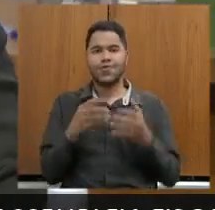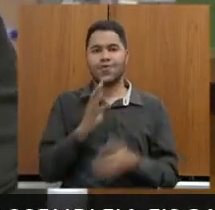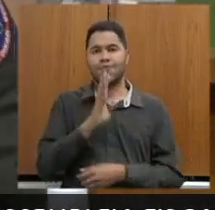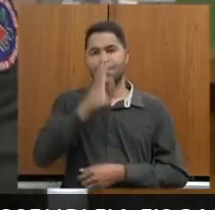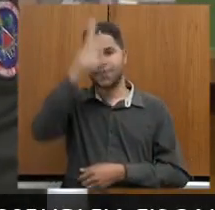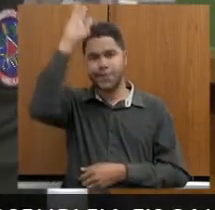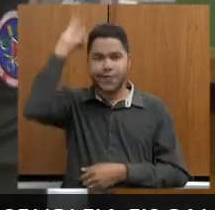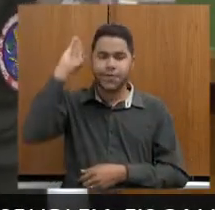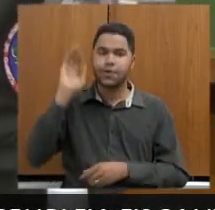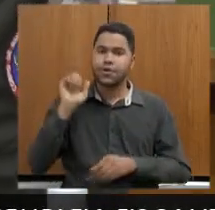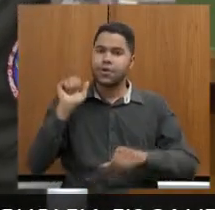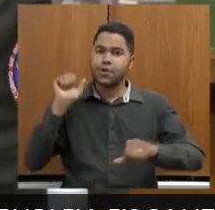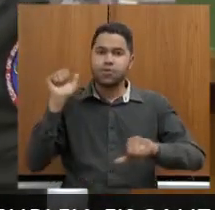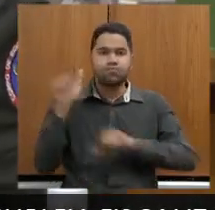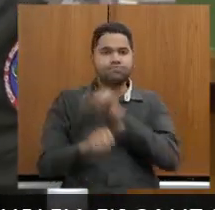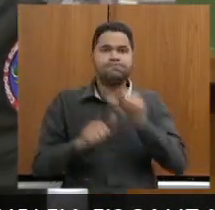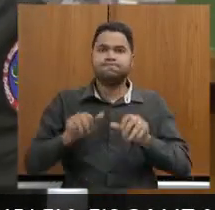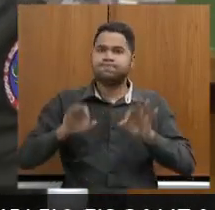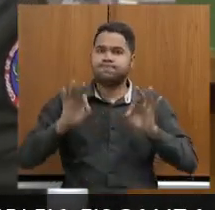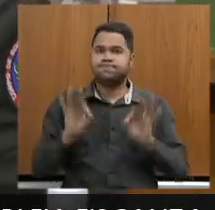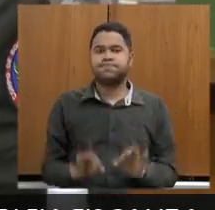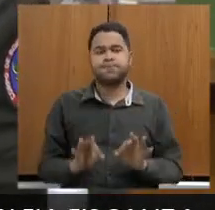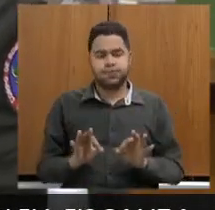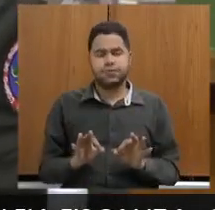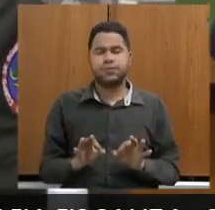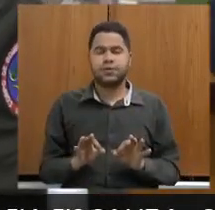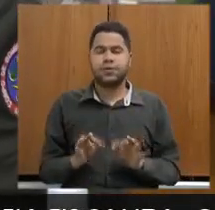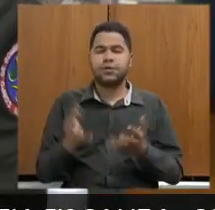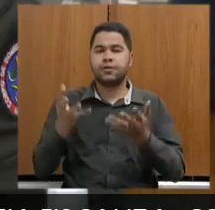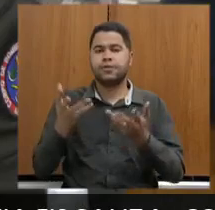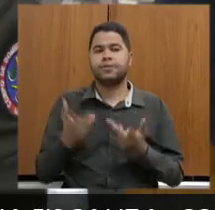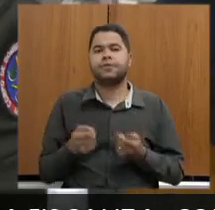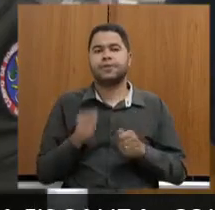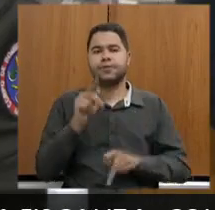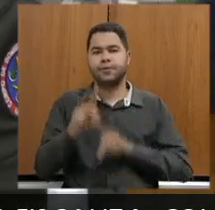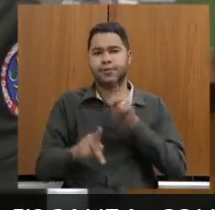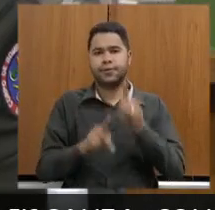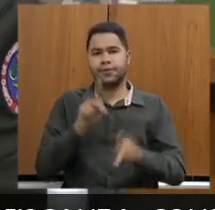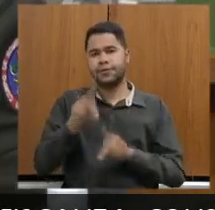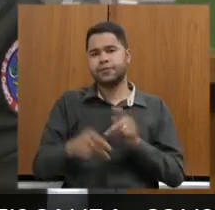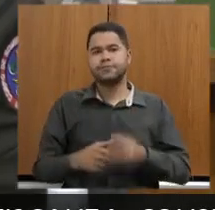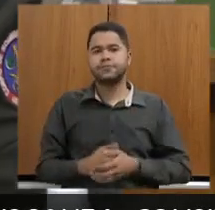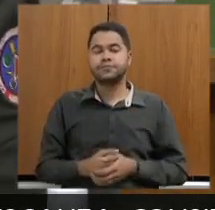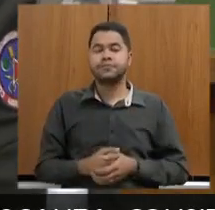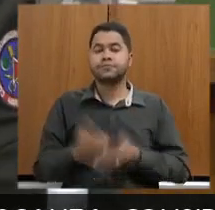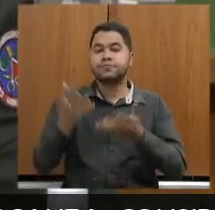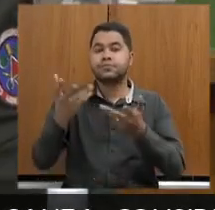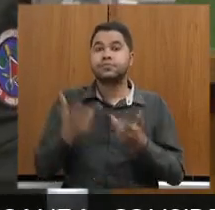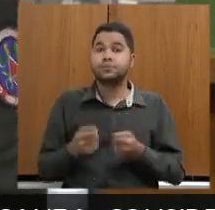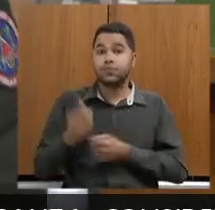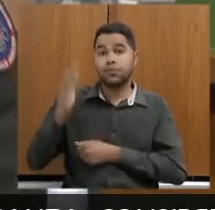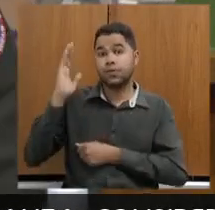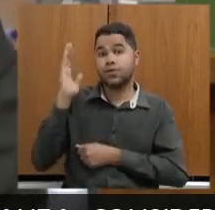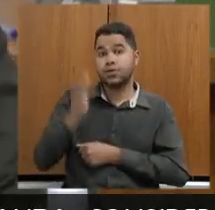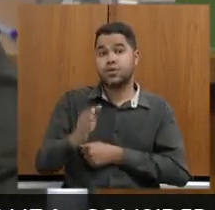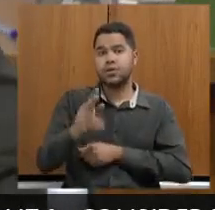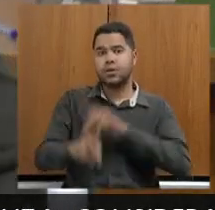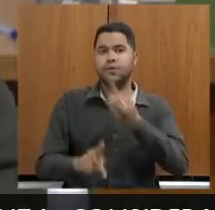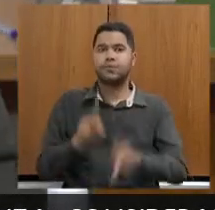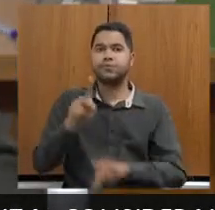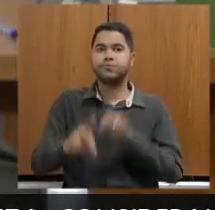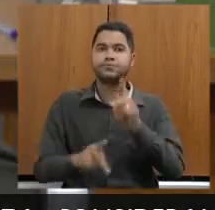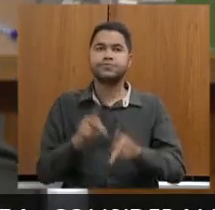ela se transforma o efetivamente em atendimento à população atendimento direto à população